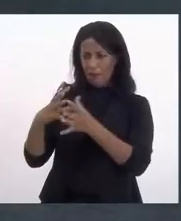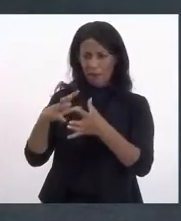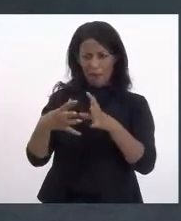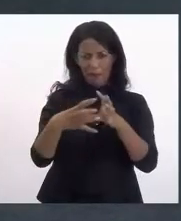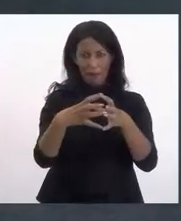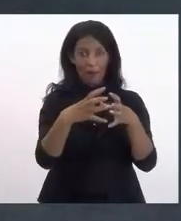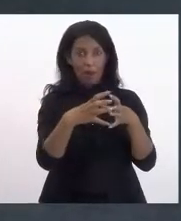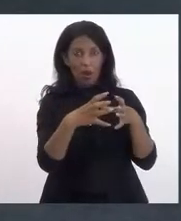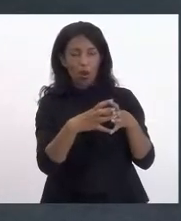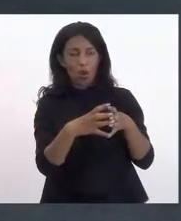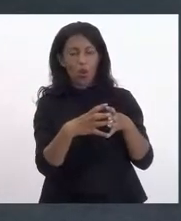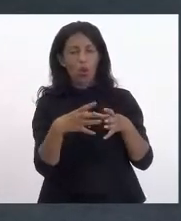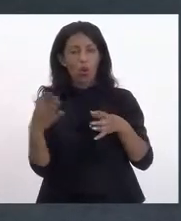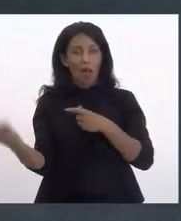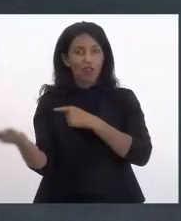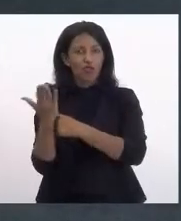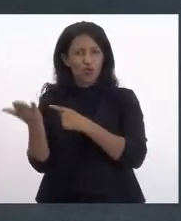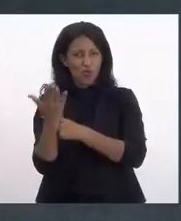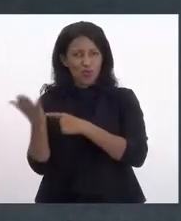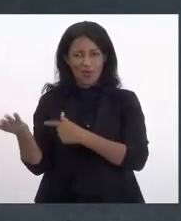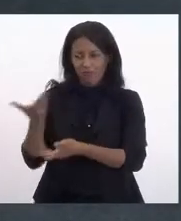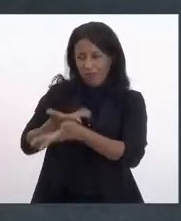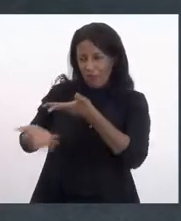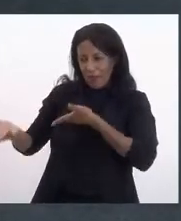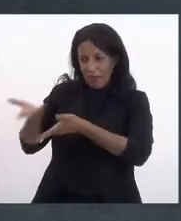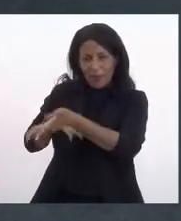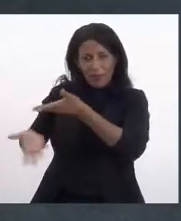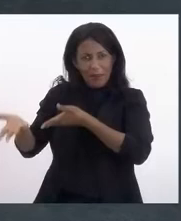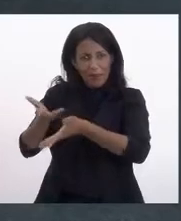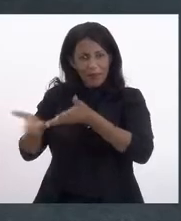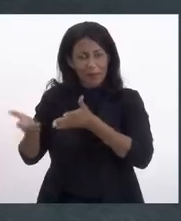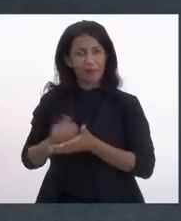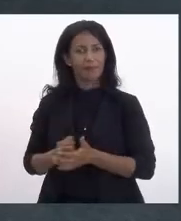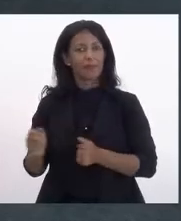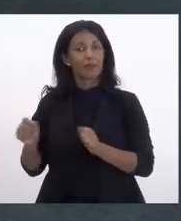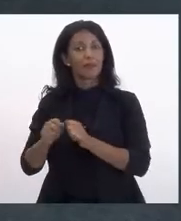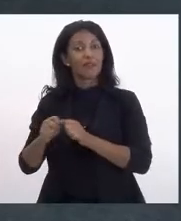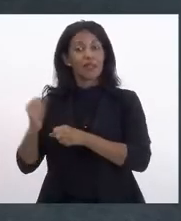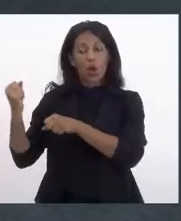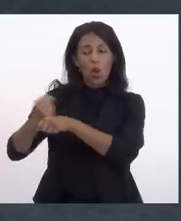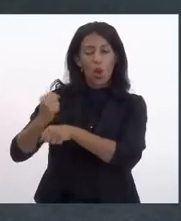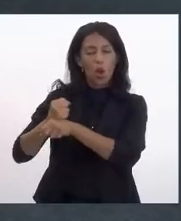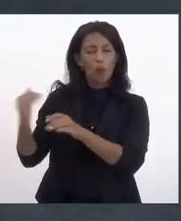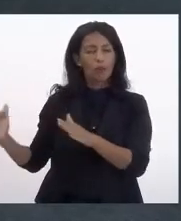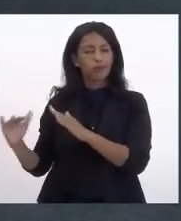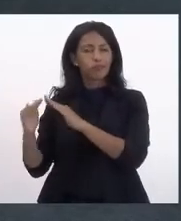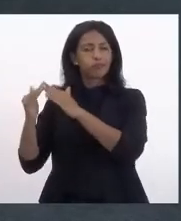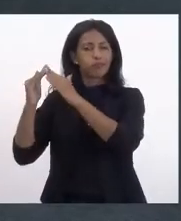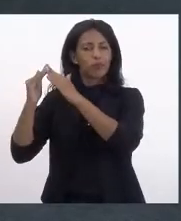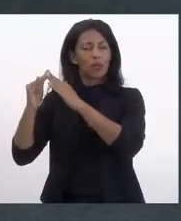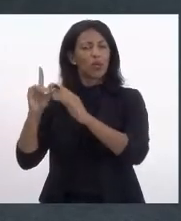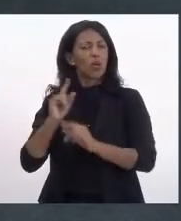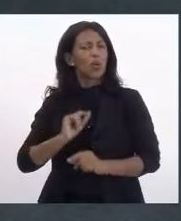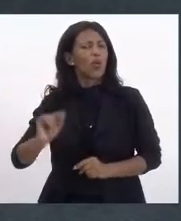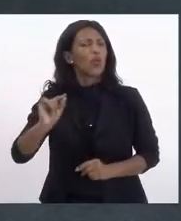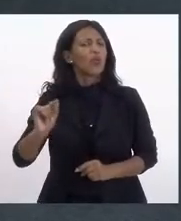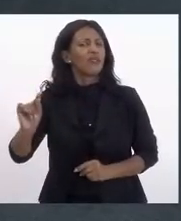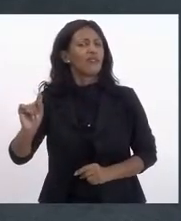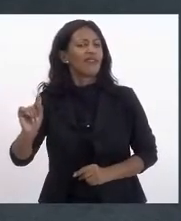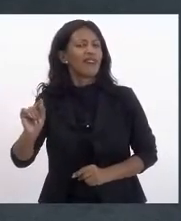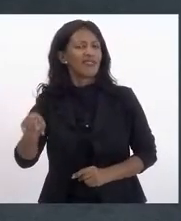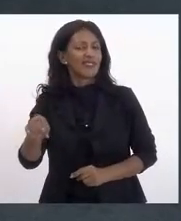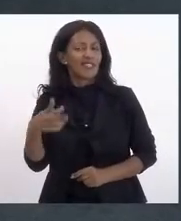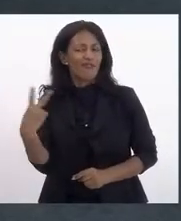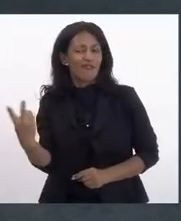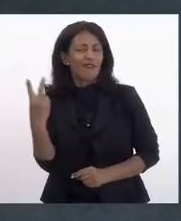acaba sendo a ajuda mútua e os mutirões. Então, o que é que faz o deputado Valdec? Ele valoriza